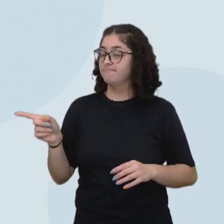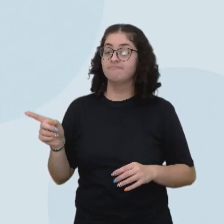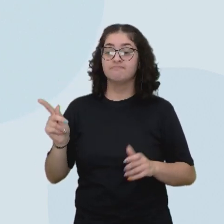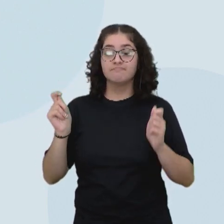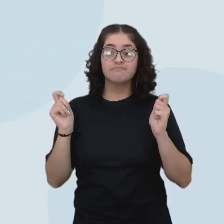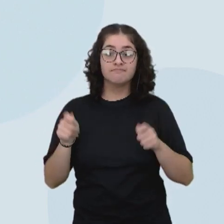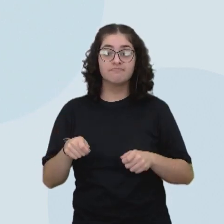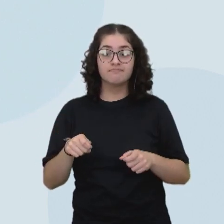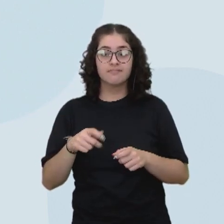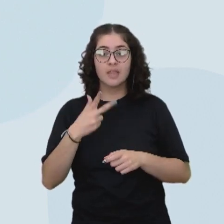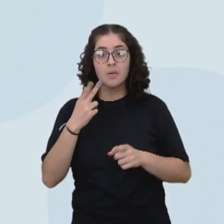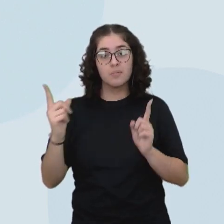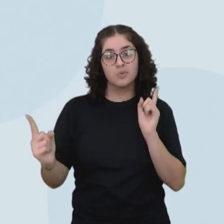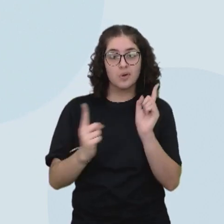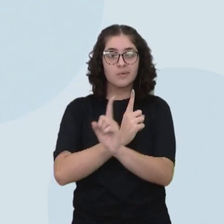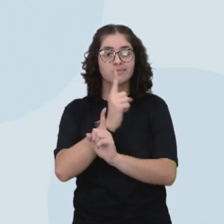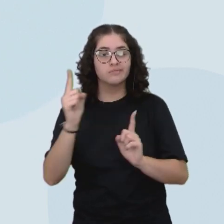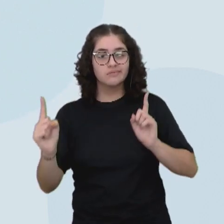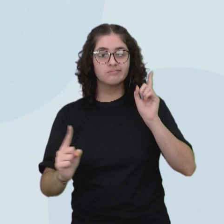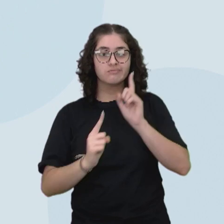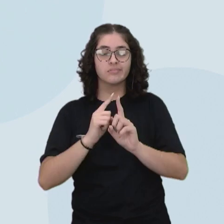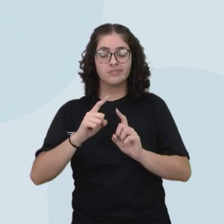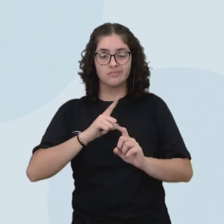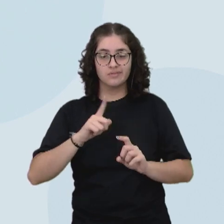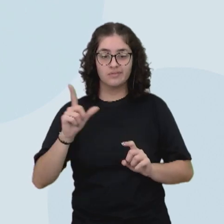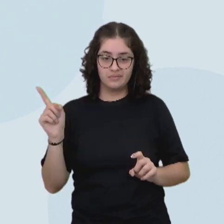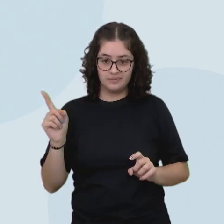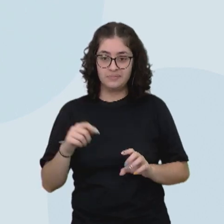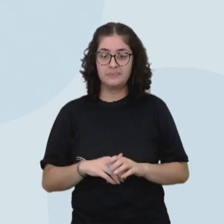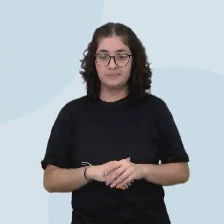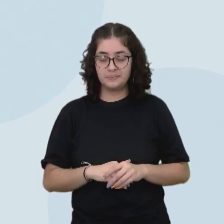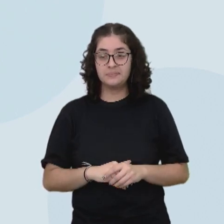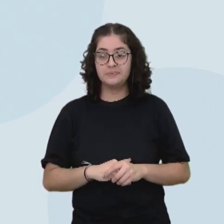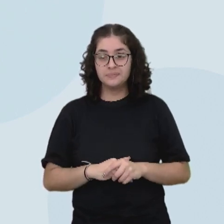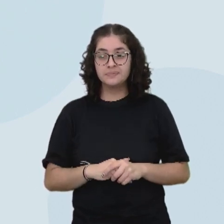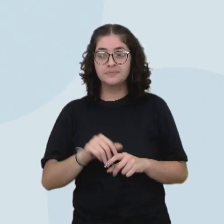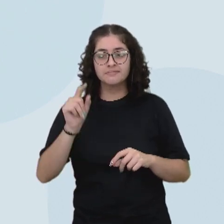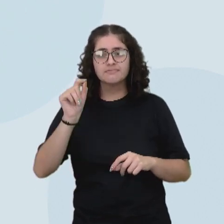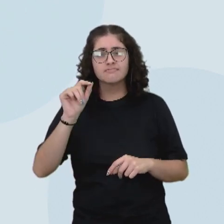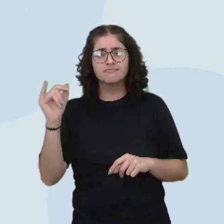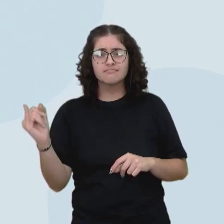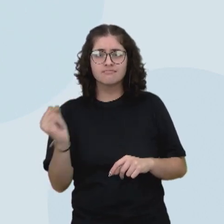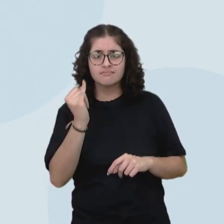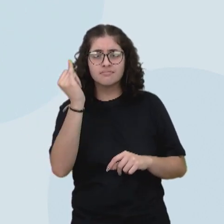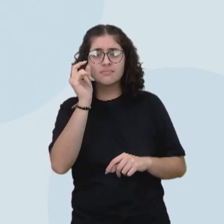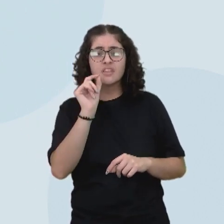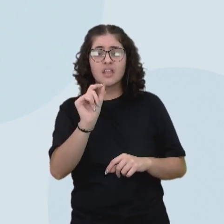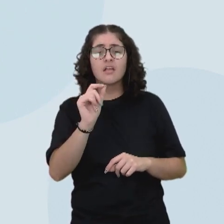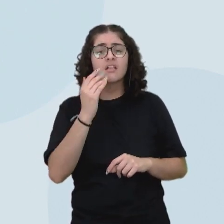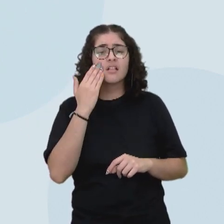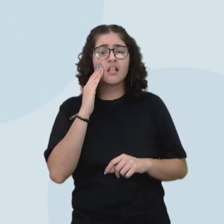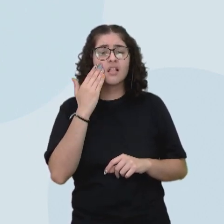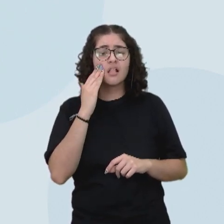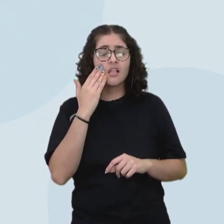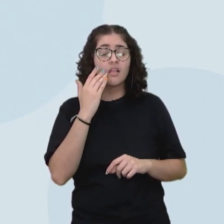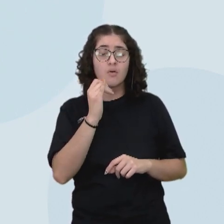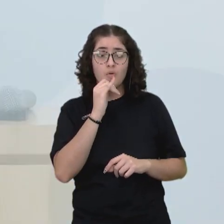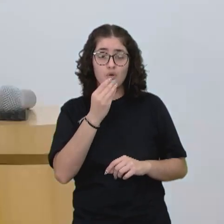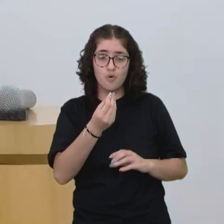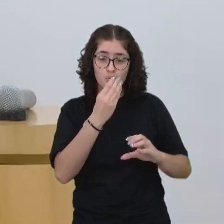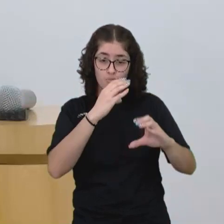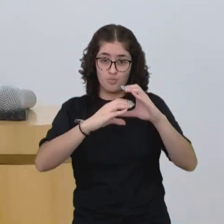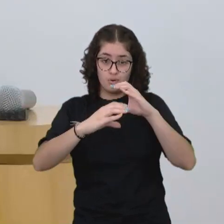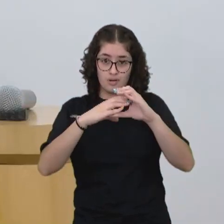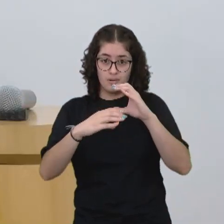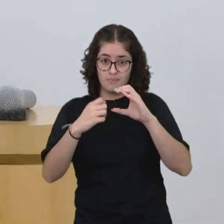pode, obviamente, se inverter. Emissor, mensagem, receptor. Então, o que é mais importante é que a gente tem que entender é que, para comunicar, você